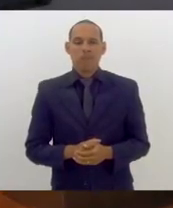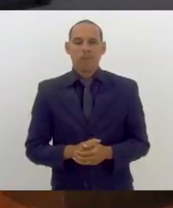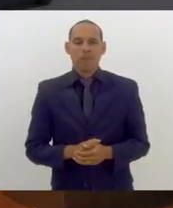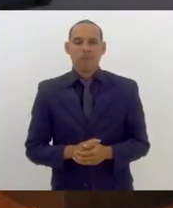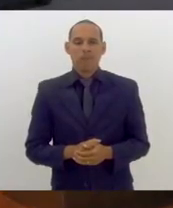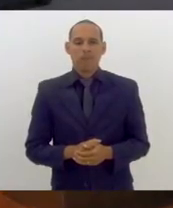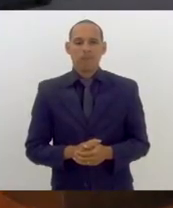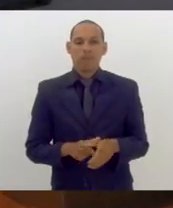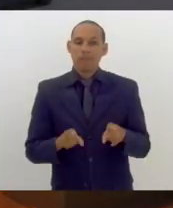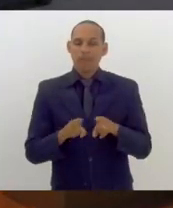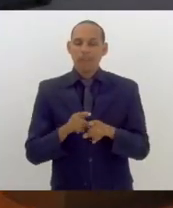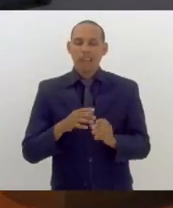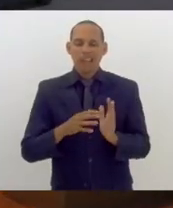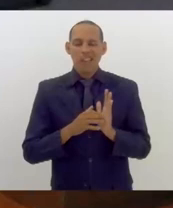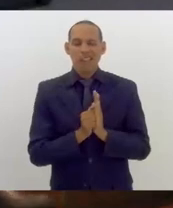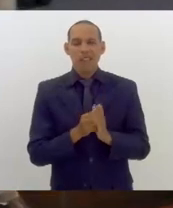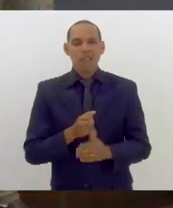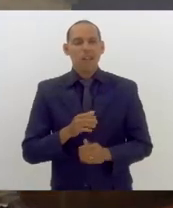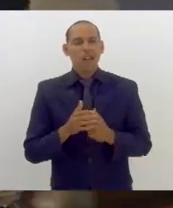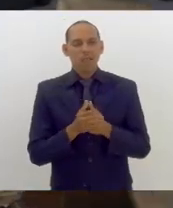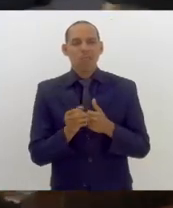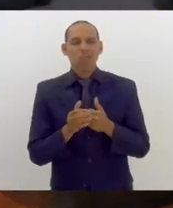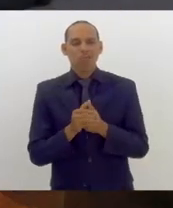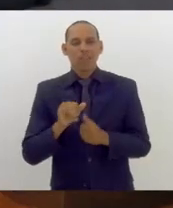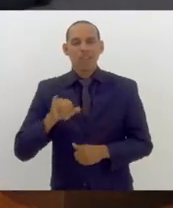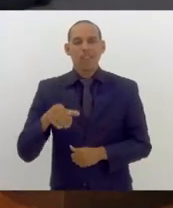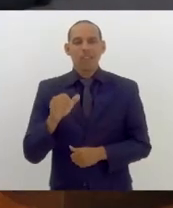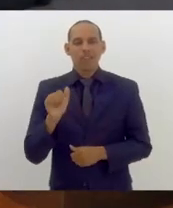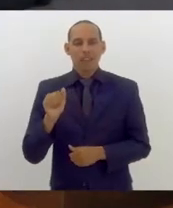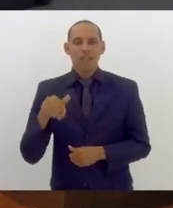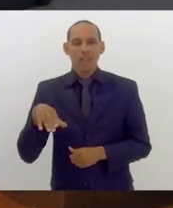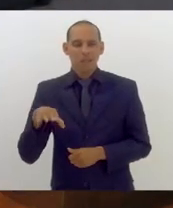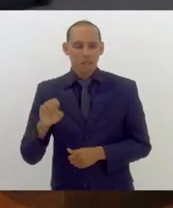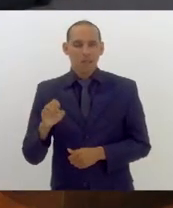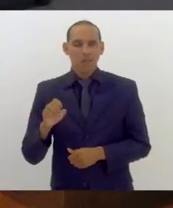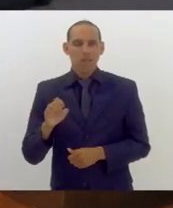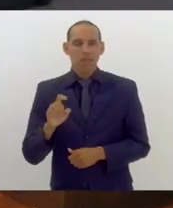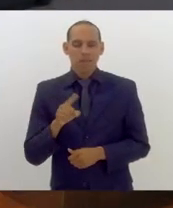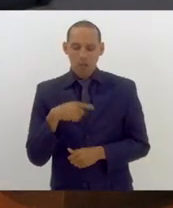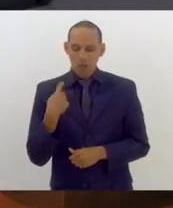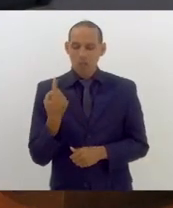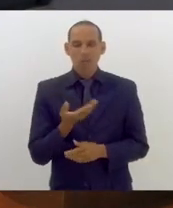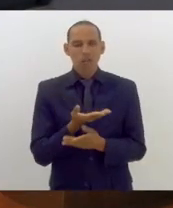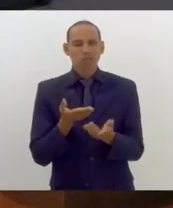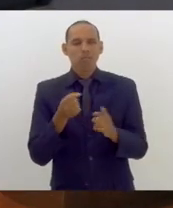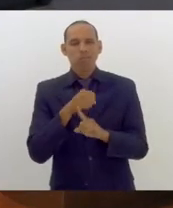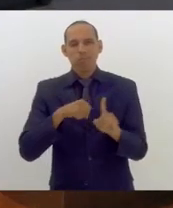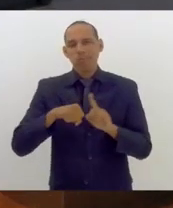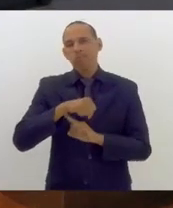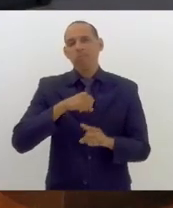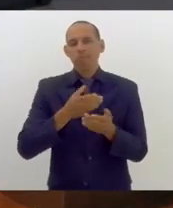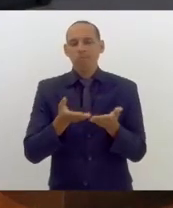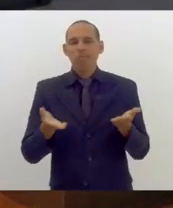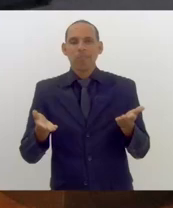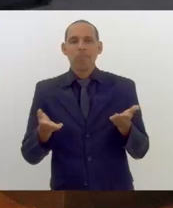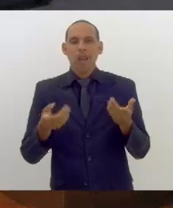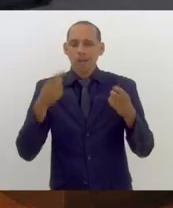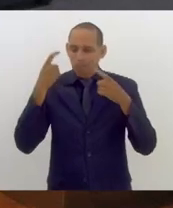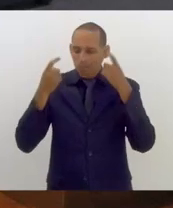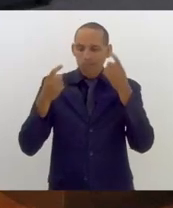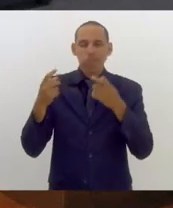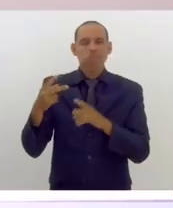gostaria de registrar o carinho né que o Jaime tem para eles colegiado toda a sociedade civil organizada preocupações